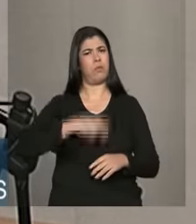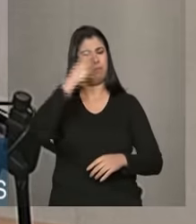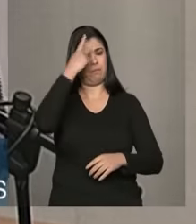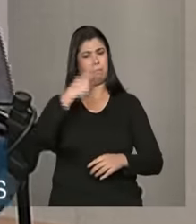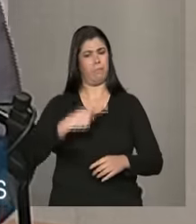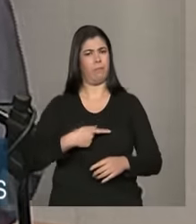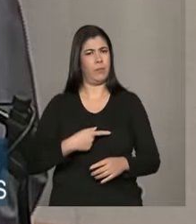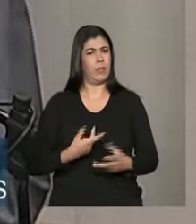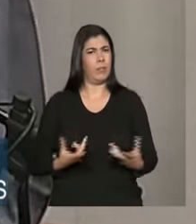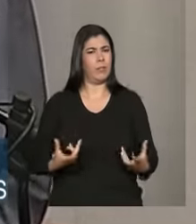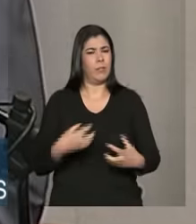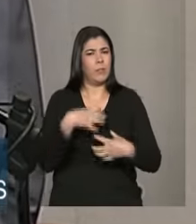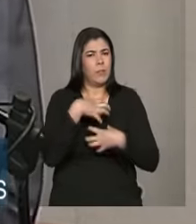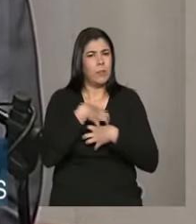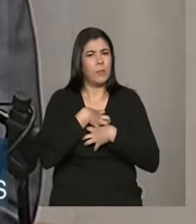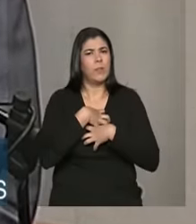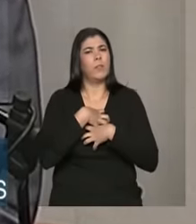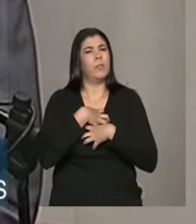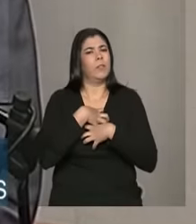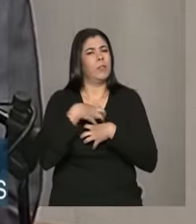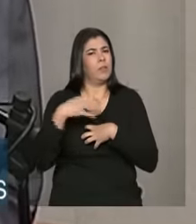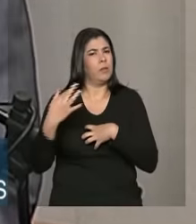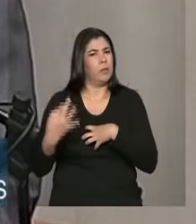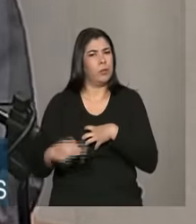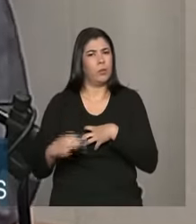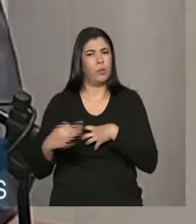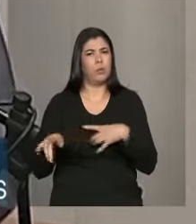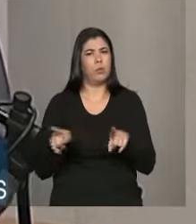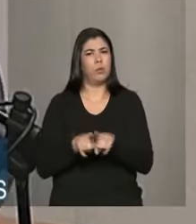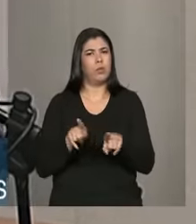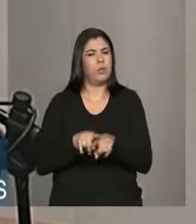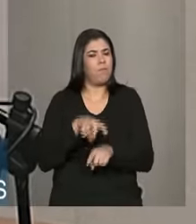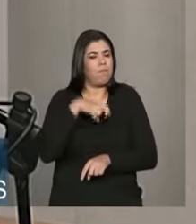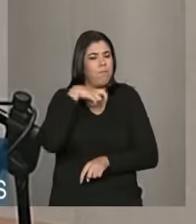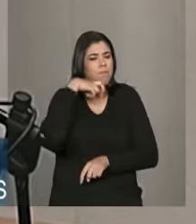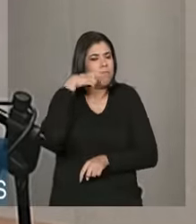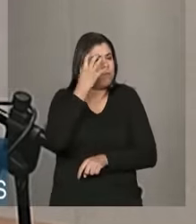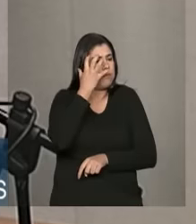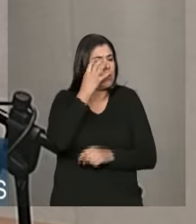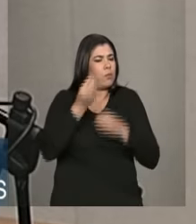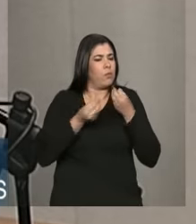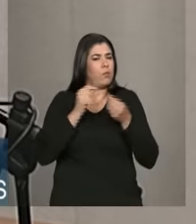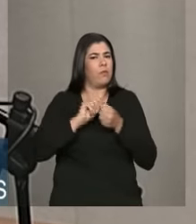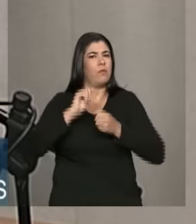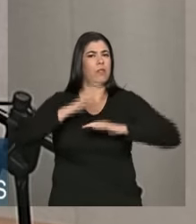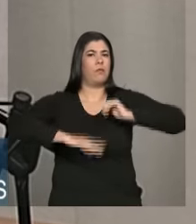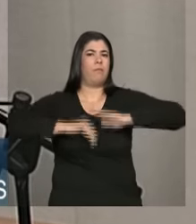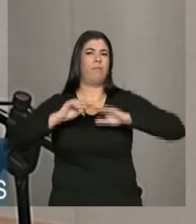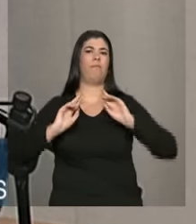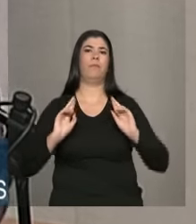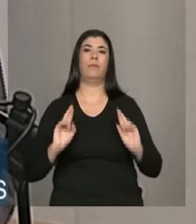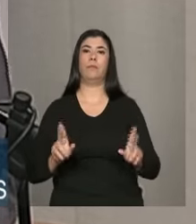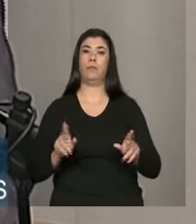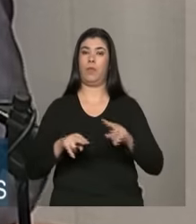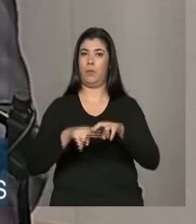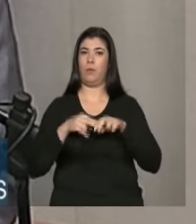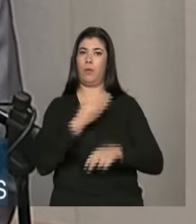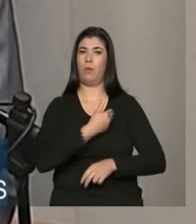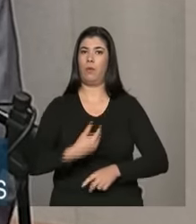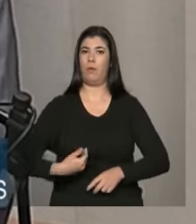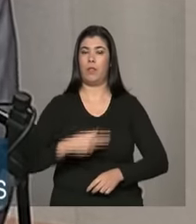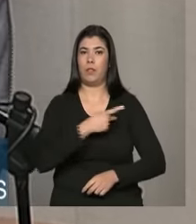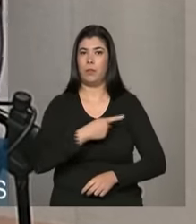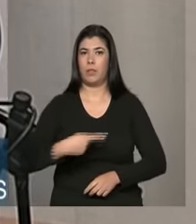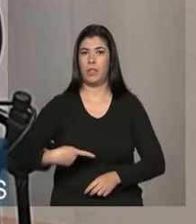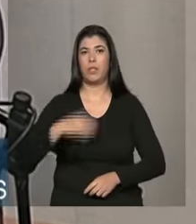algo que nos traz dor e constrangimento pelo fato de ainda existir e é exatamente por isso que o governo da President Dilma Rousseff